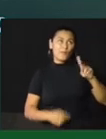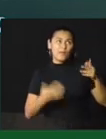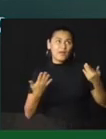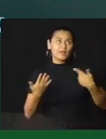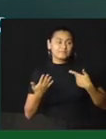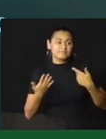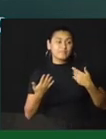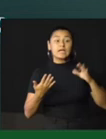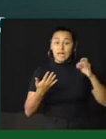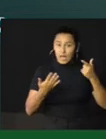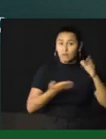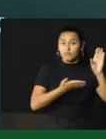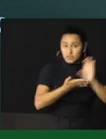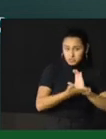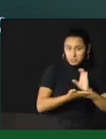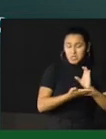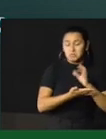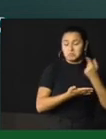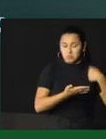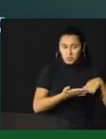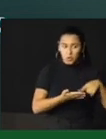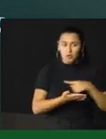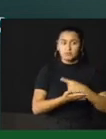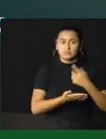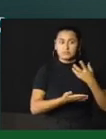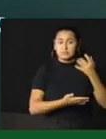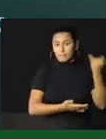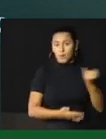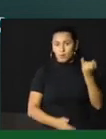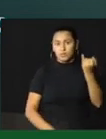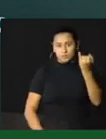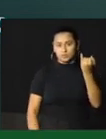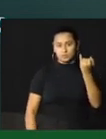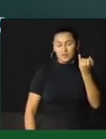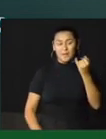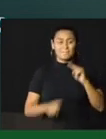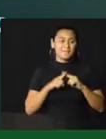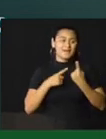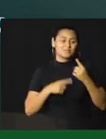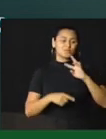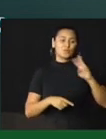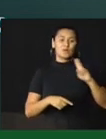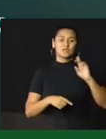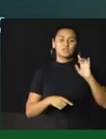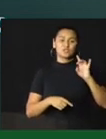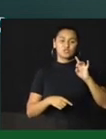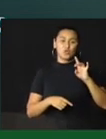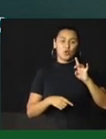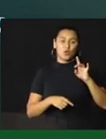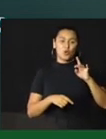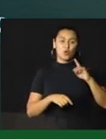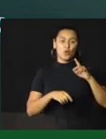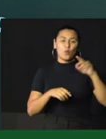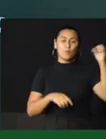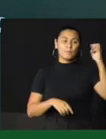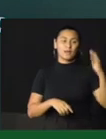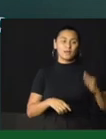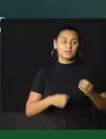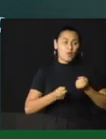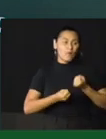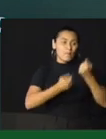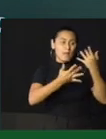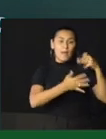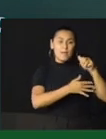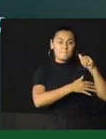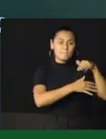investimentos são muito bem-vindos mas não basta o Brasil virar exportador de amônia